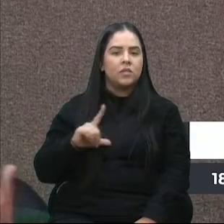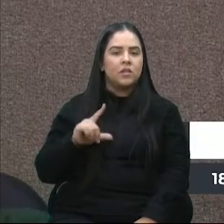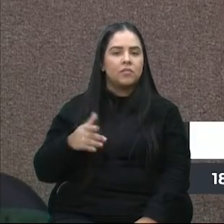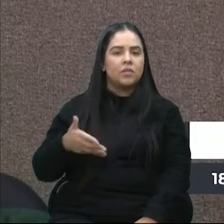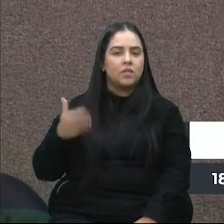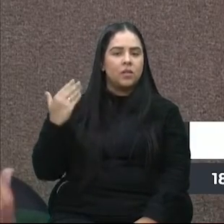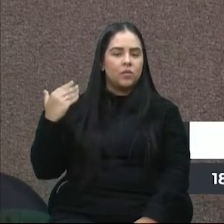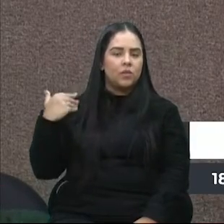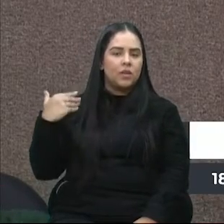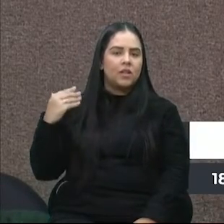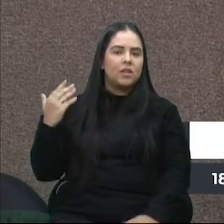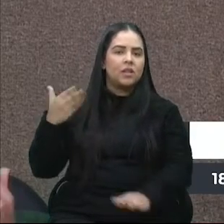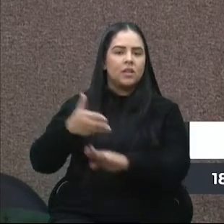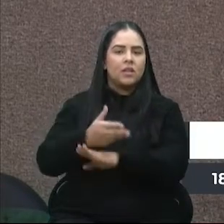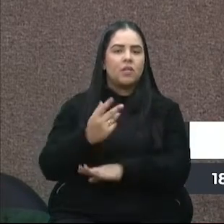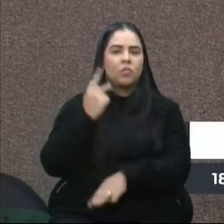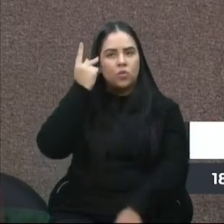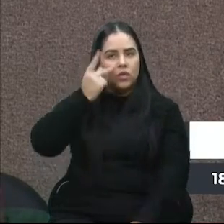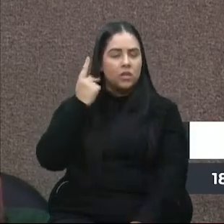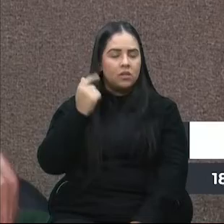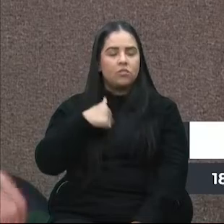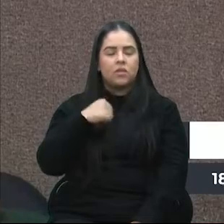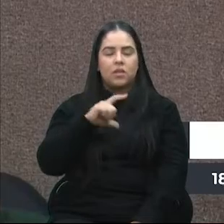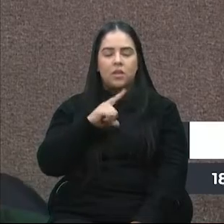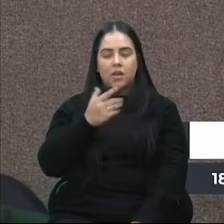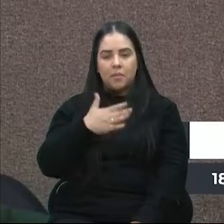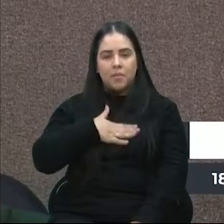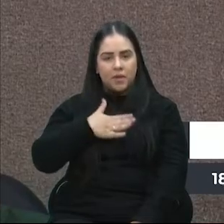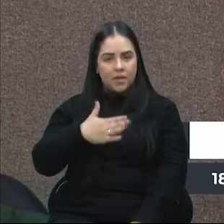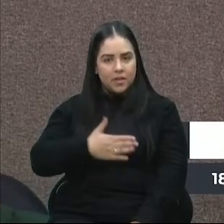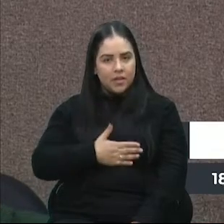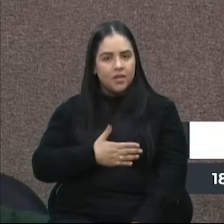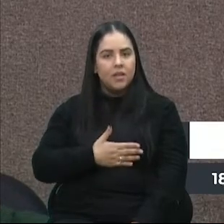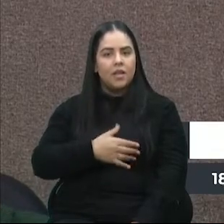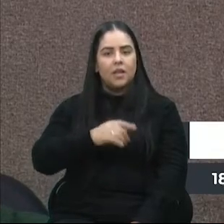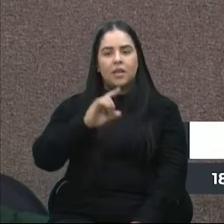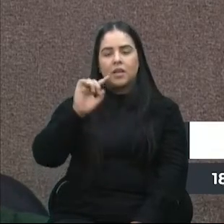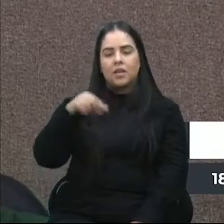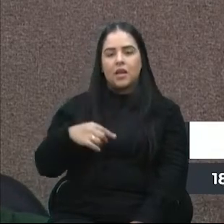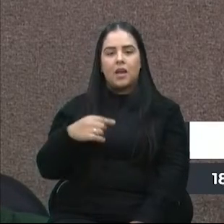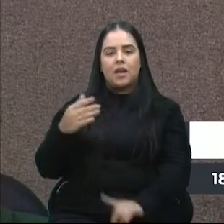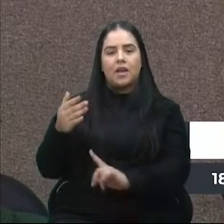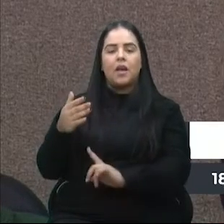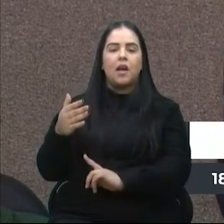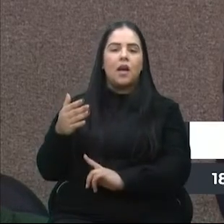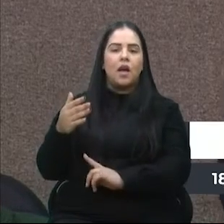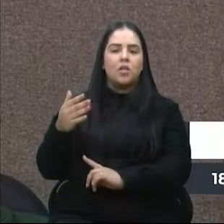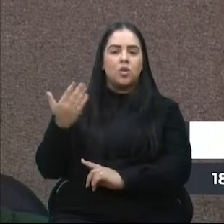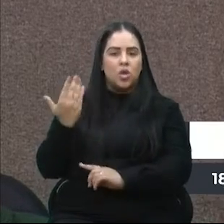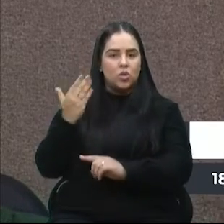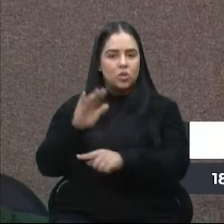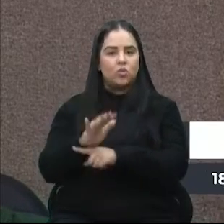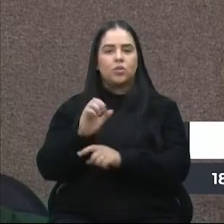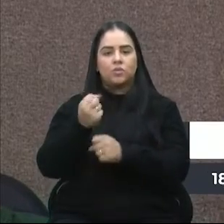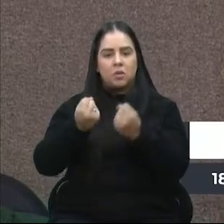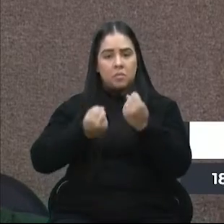ingressei na política, tive uma bandeira, que é a bandeira automotiva, e na qual eu